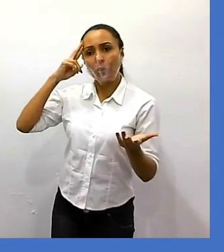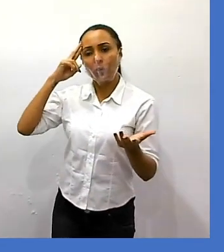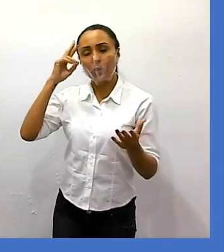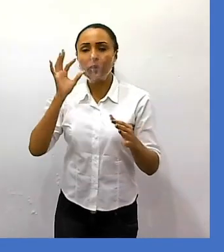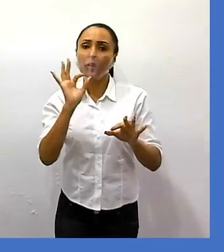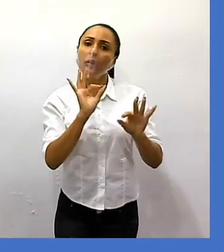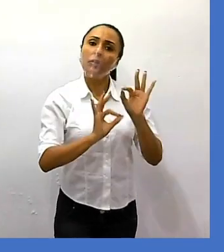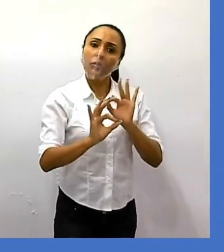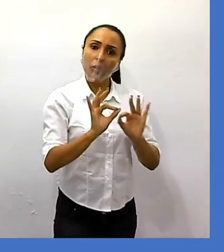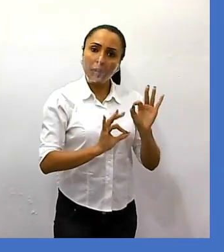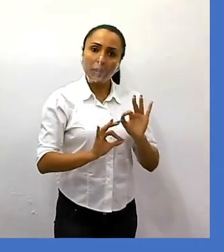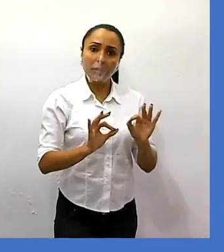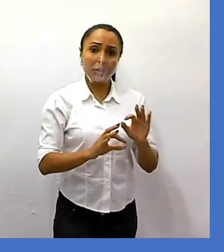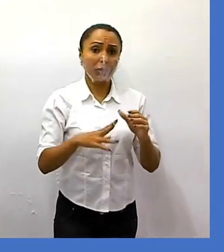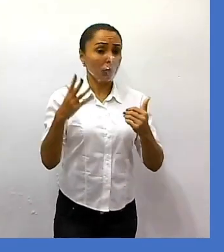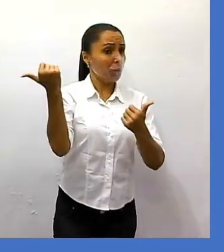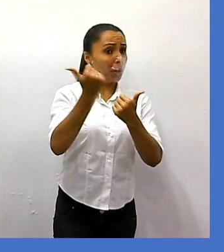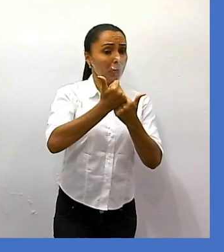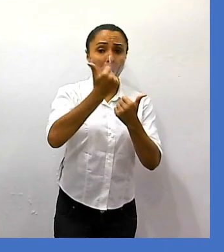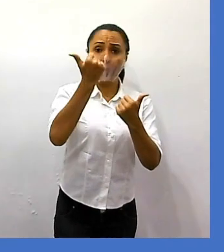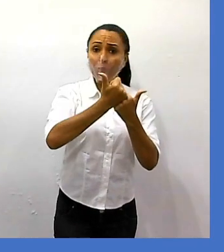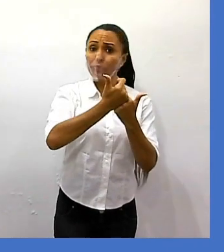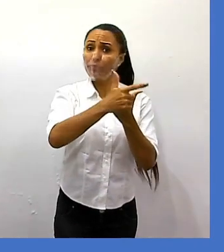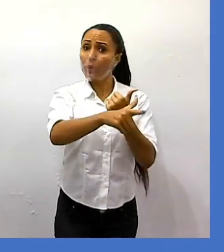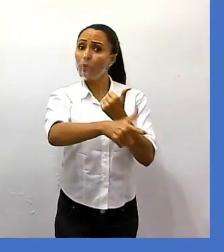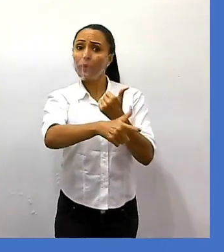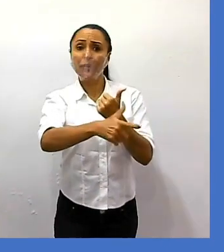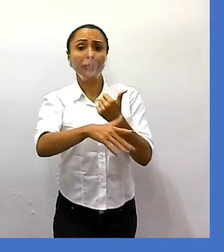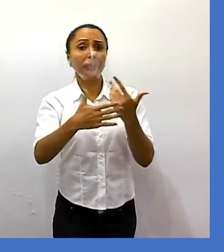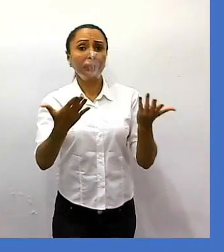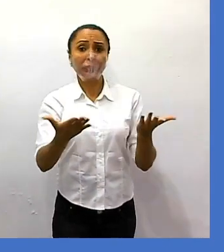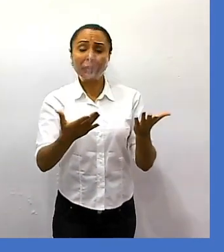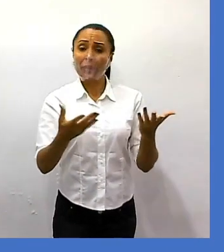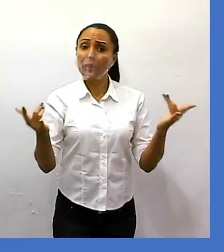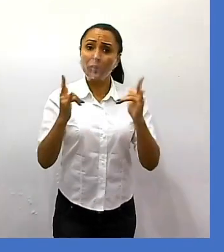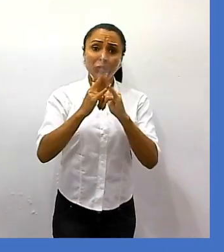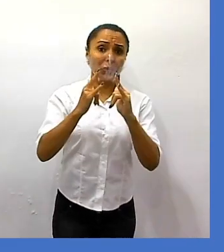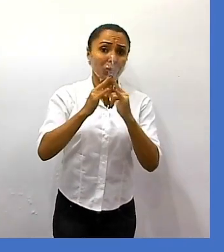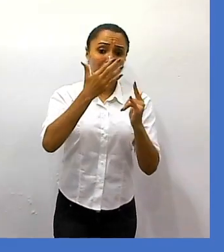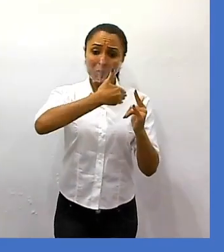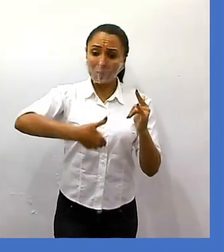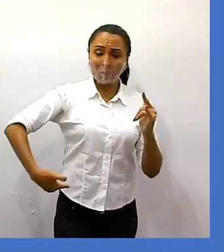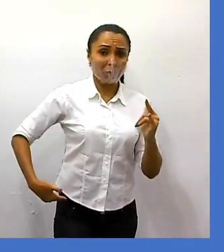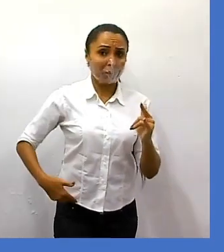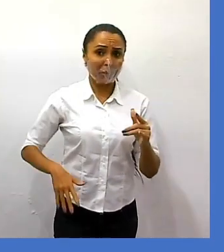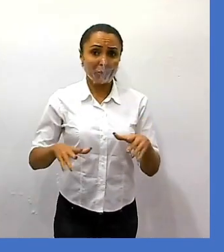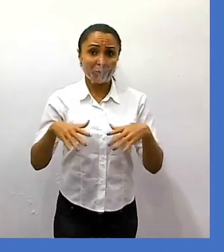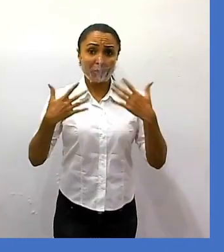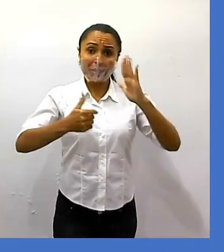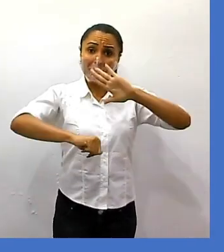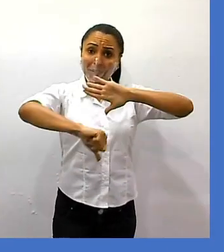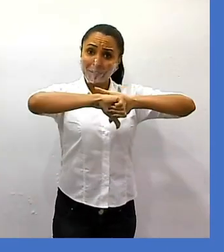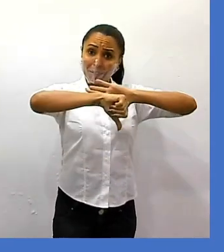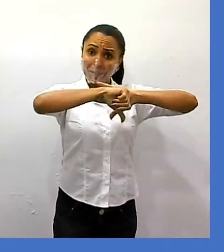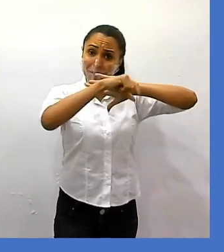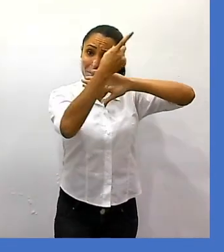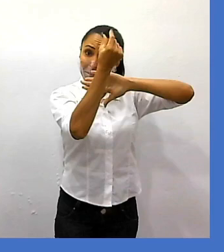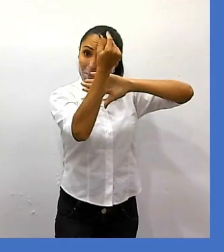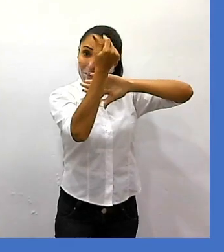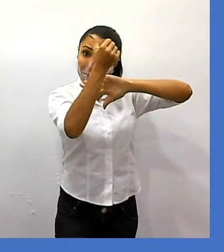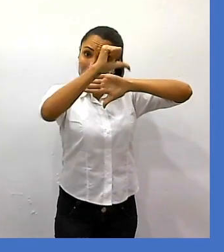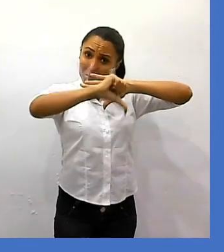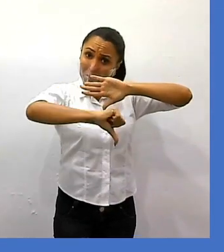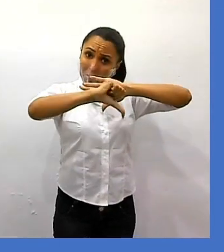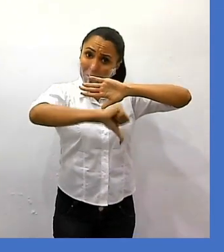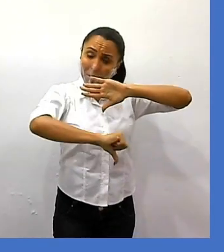ficaram realmente sem apoio nenhum, de nenhum tipo de instituição pública, e por conta da crise financeira, eles também não